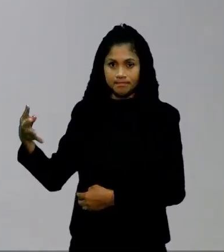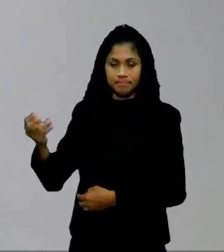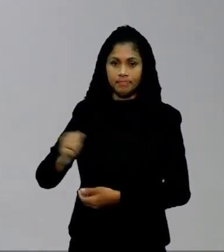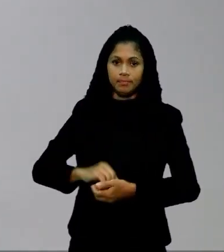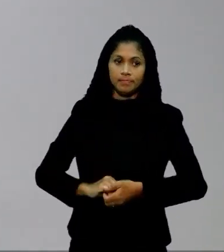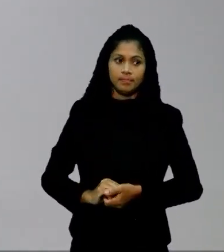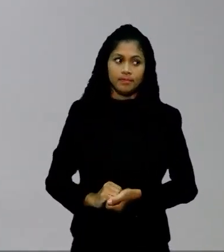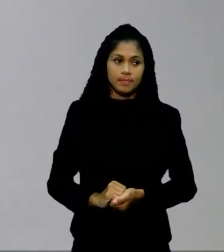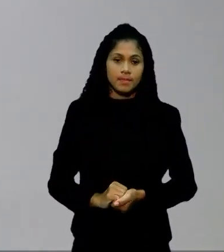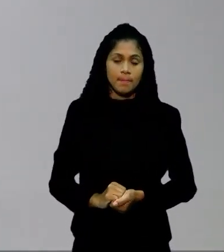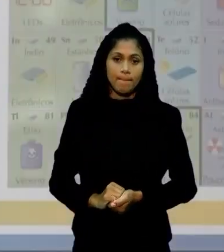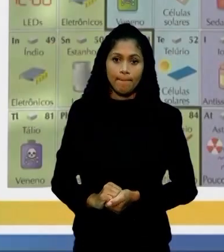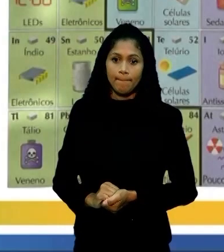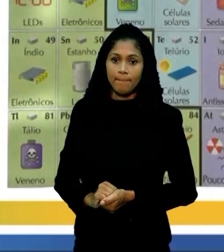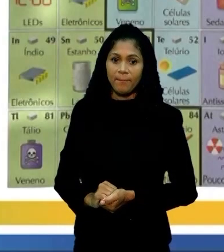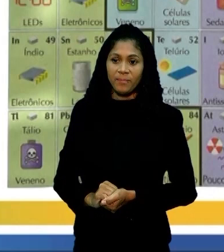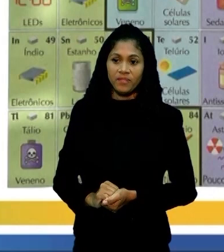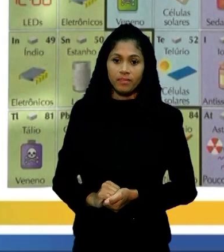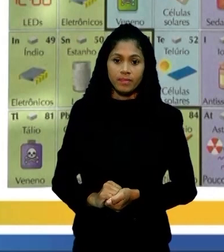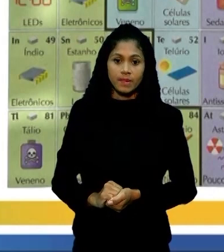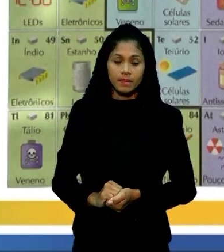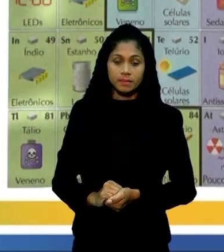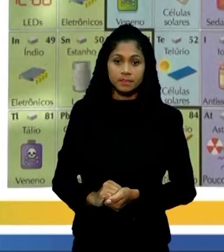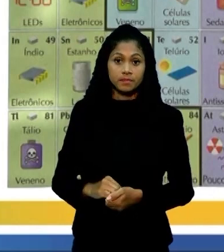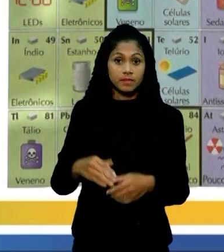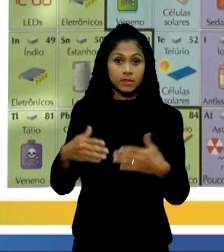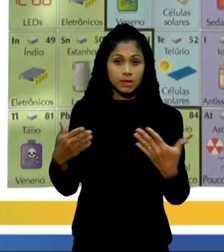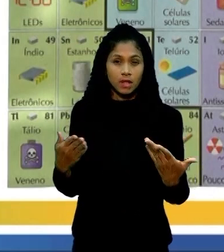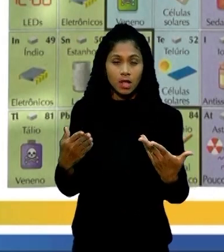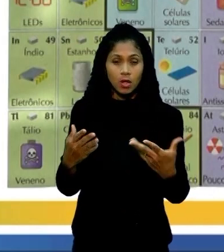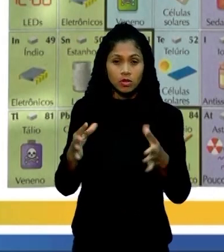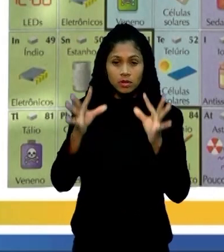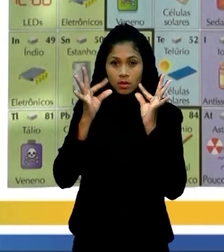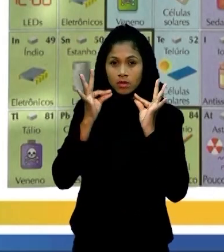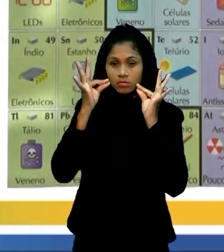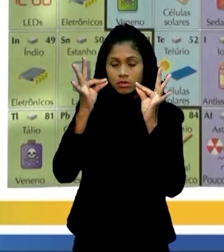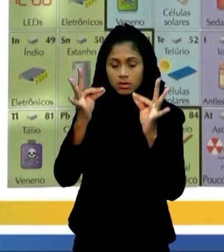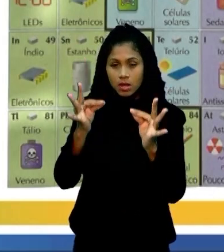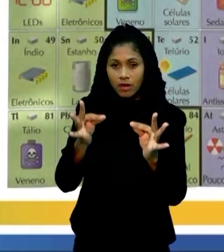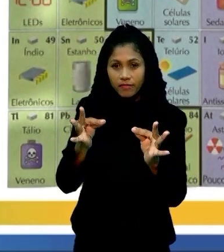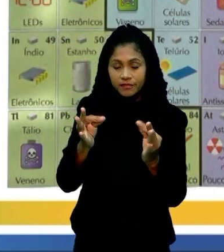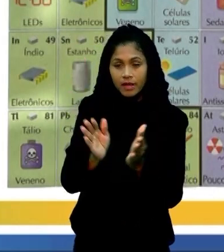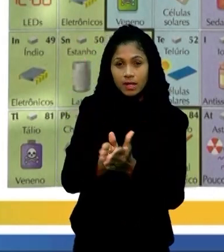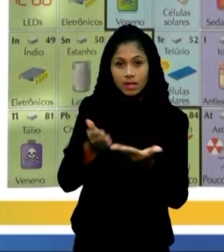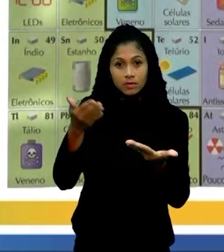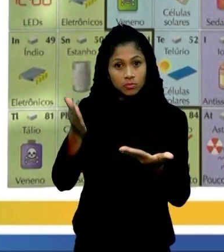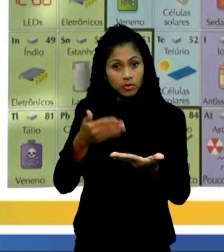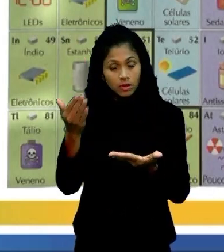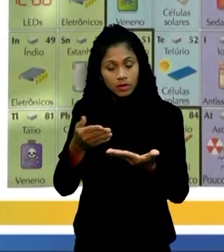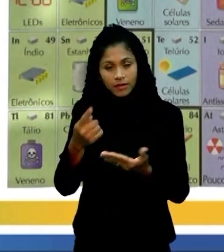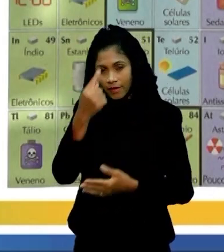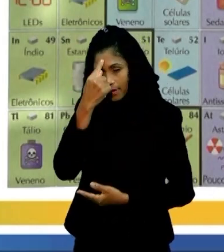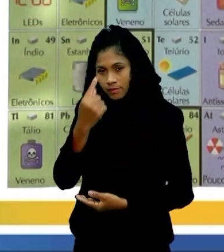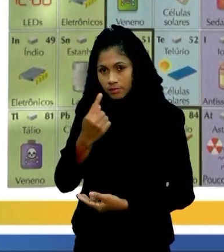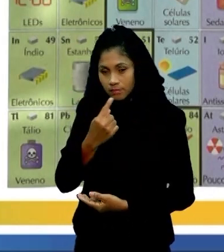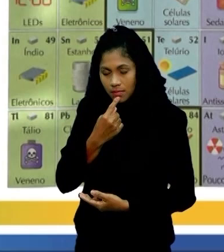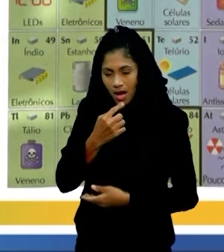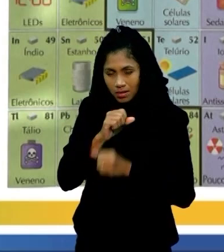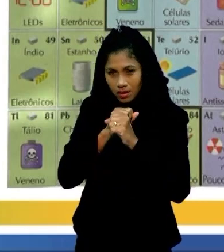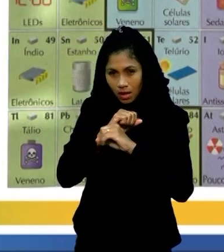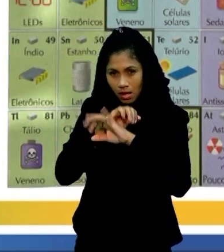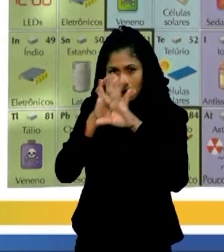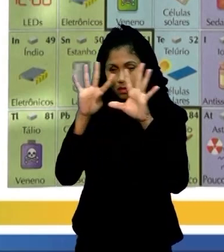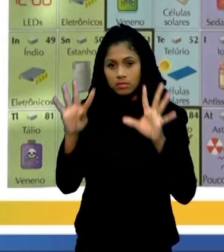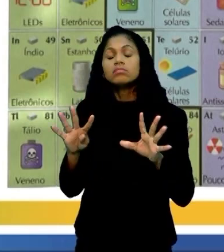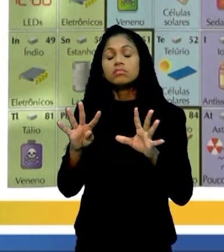pouco. Correto? Então, se você observar aí no seu livro mais nitidamente, você vai ver que os elementos que